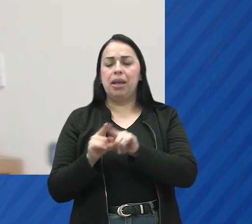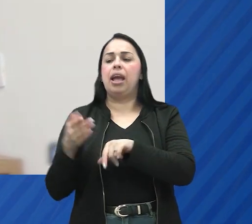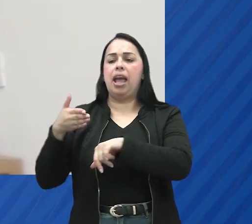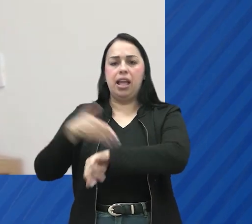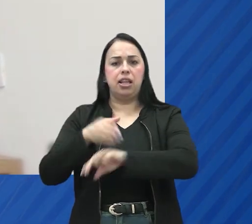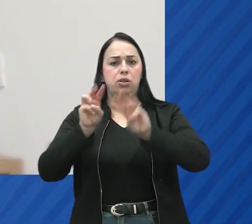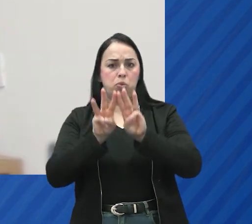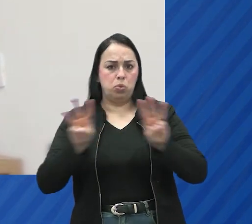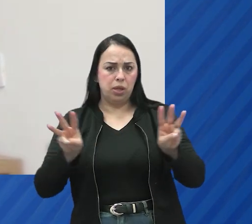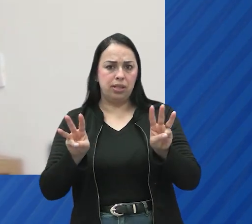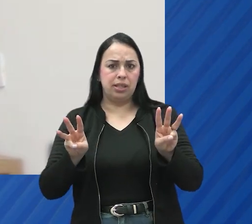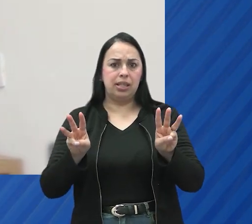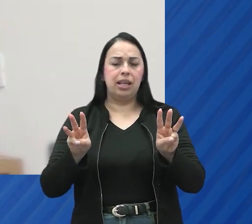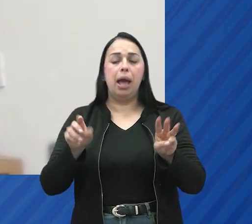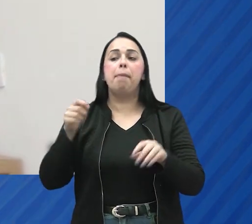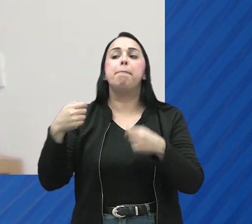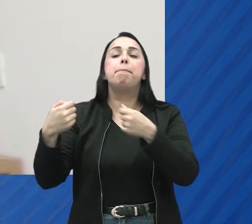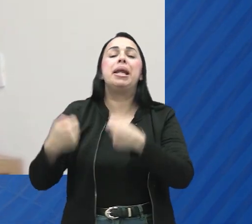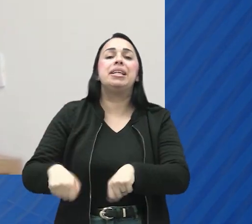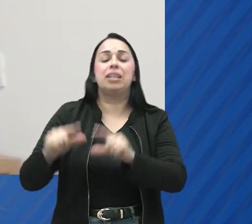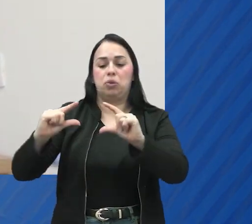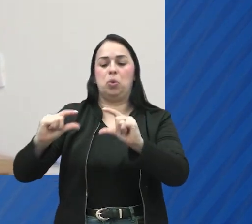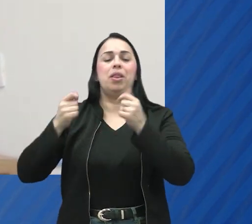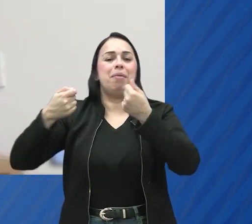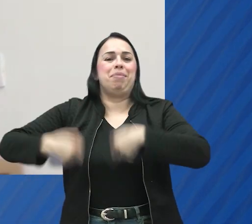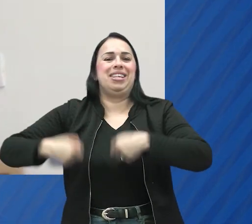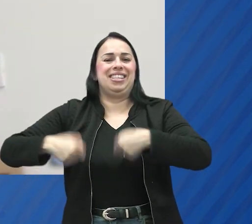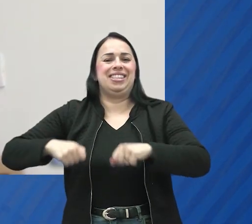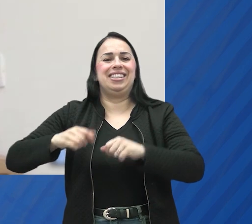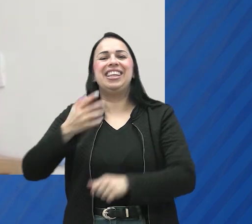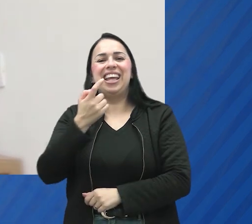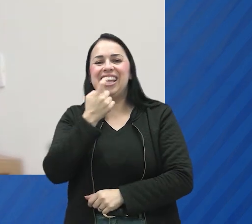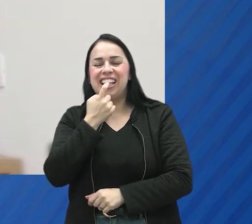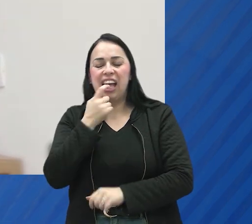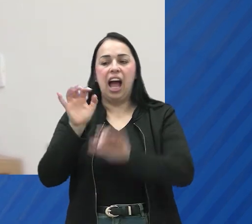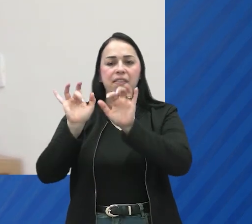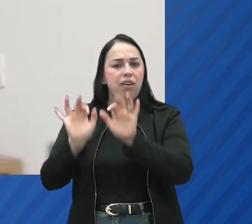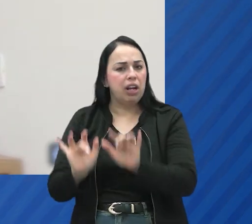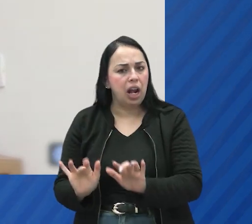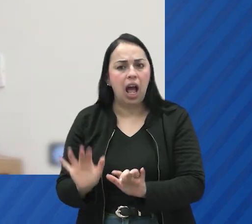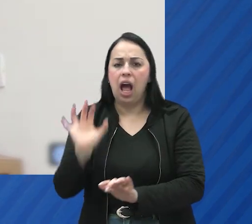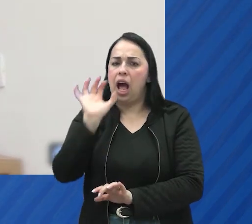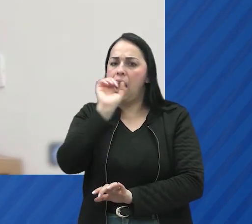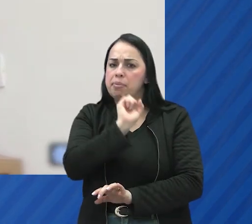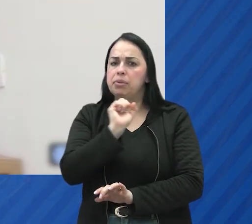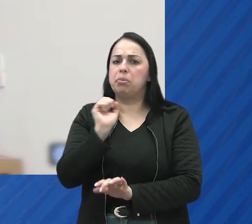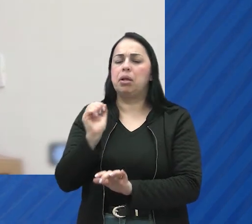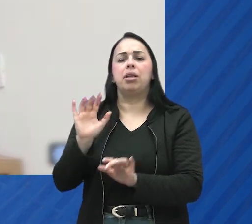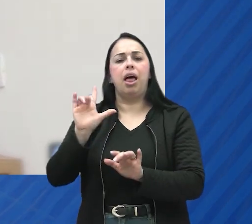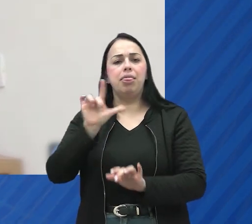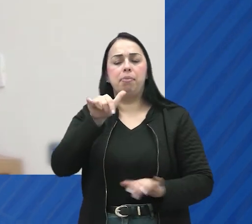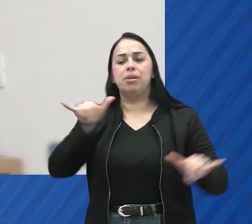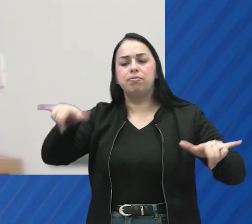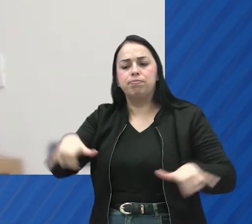entrar no site e ali tem preciso de um dentista. E vai fazer um cadastro prévio, onde a